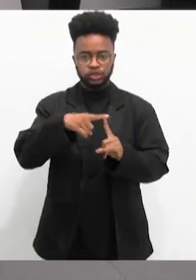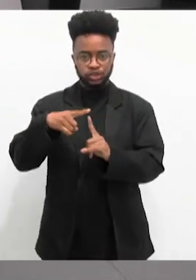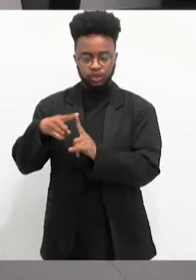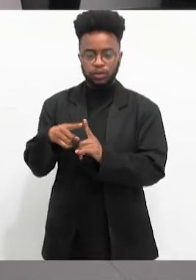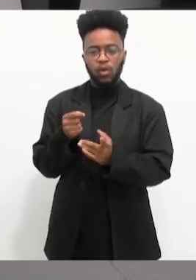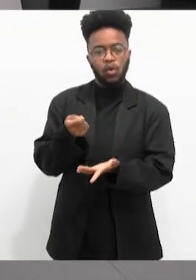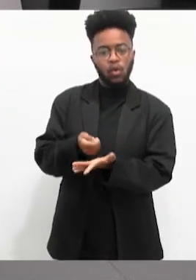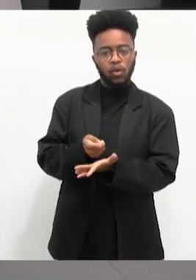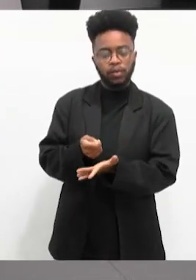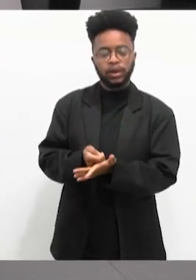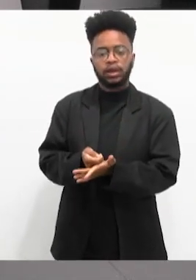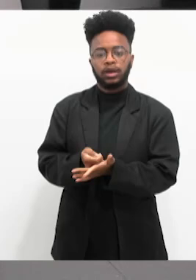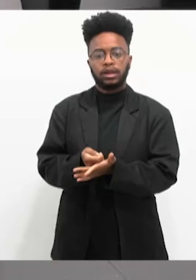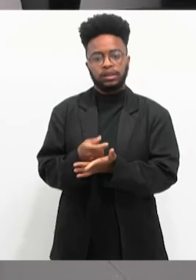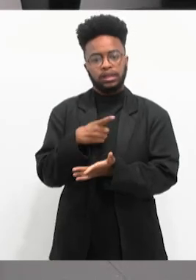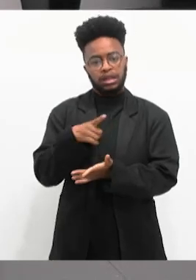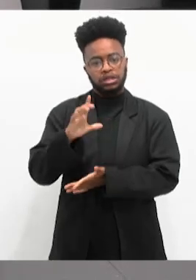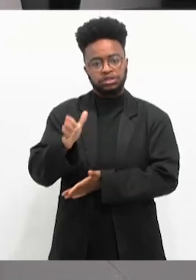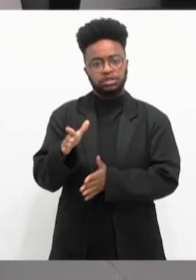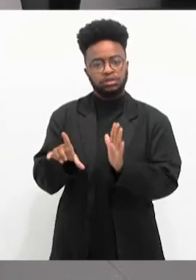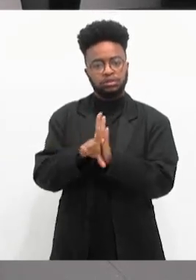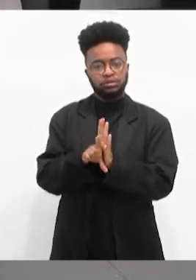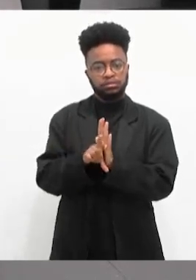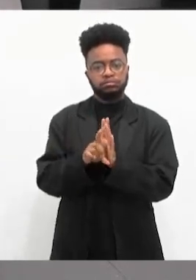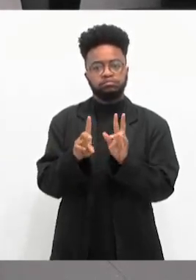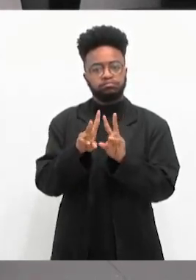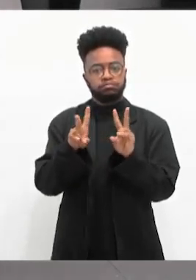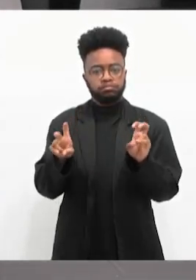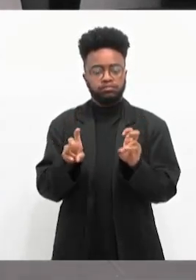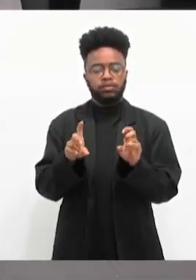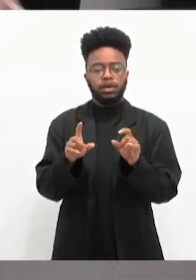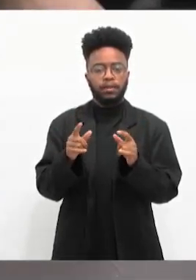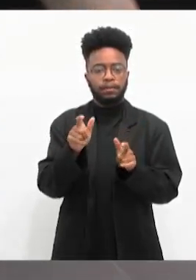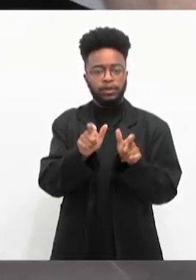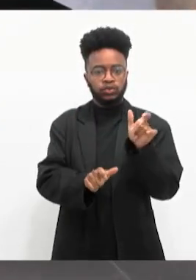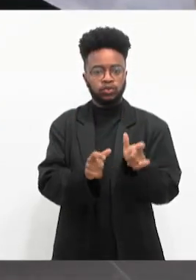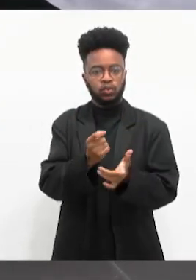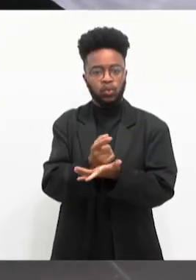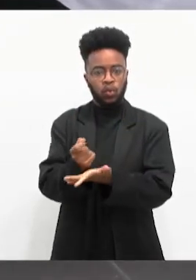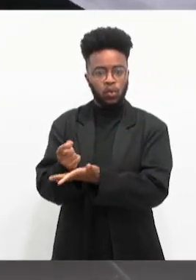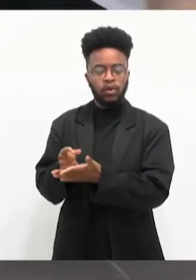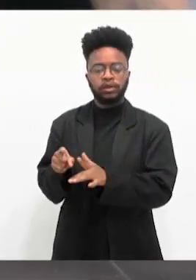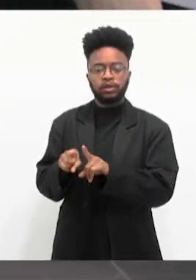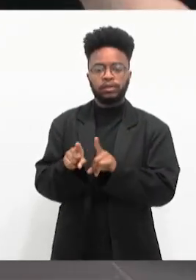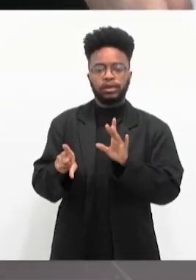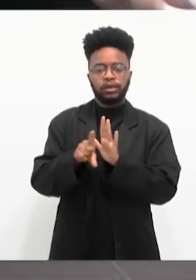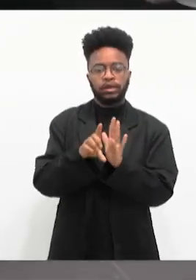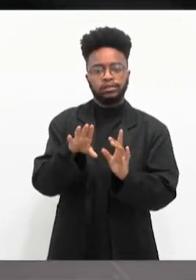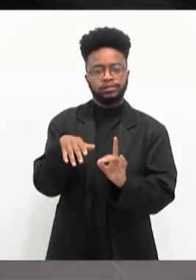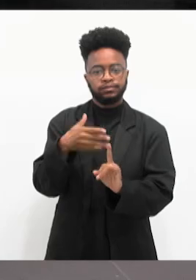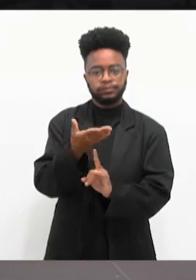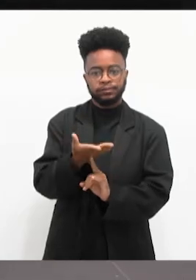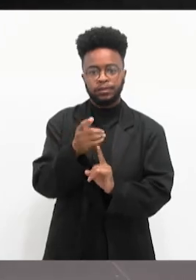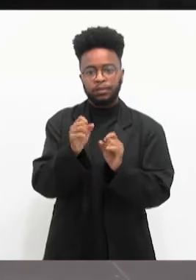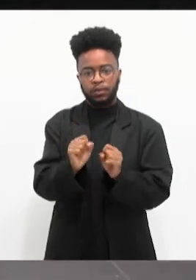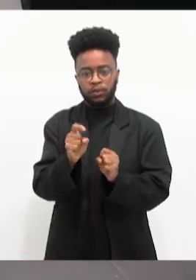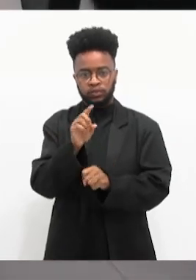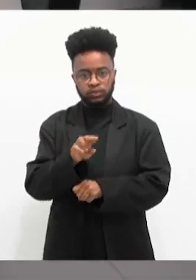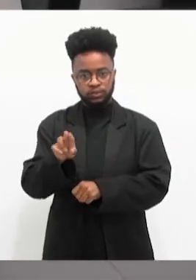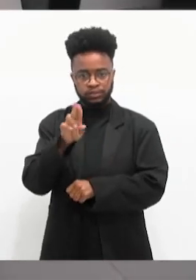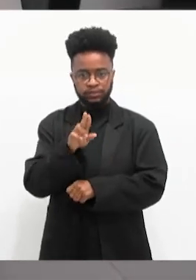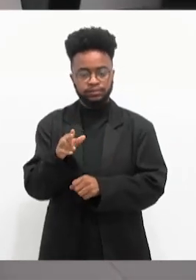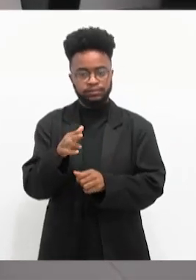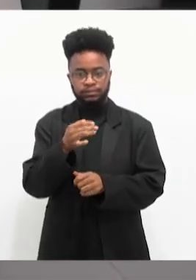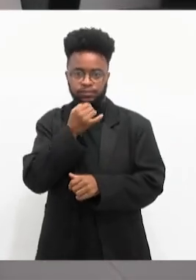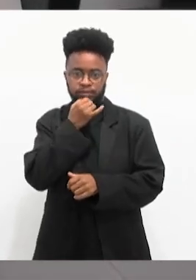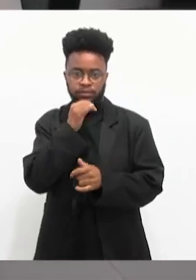aqui o subterfúgio da legislação do consumidor, da legislação, inclusive ambiental, que poderíamos usar, no caso, em espécie, por conta